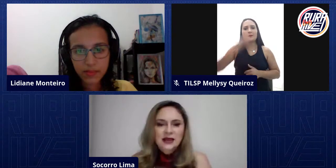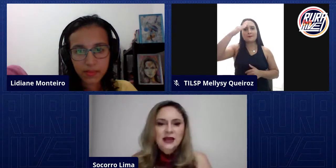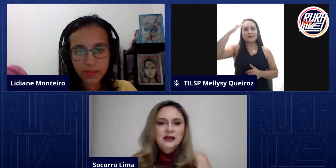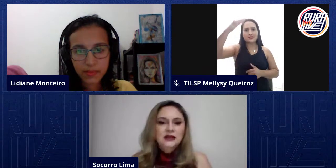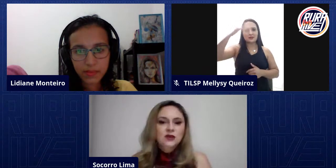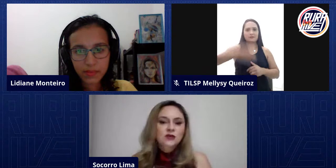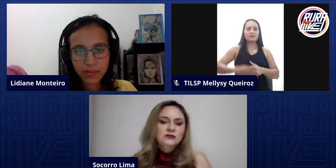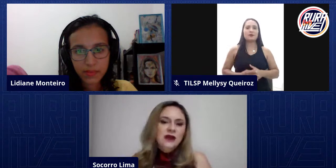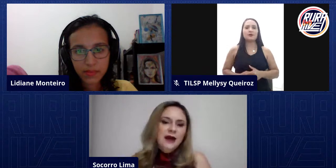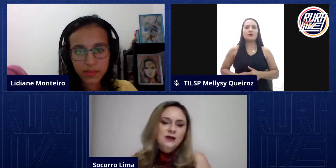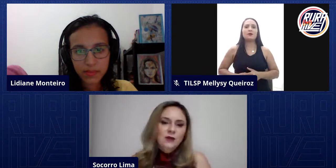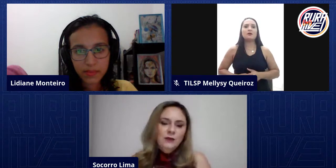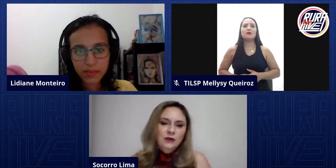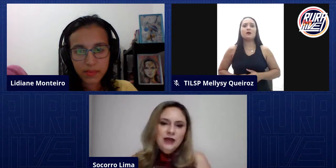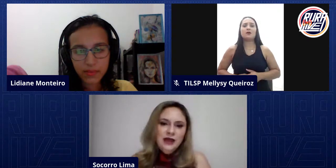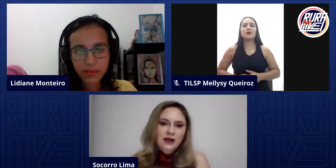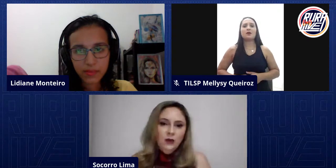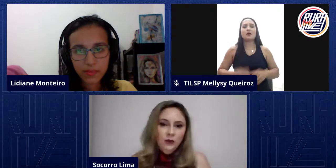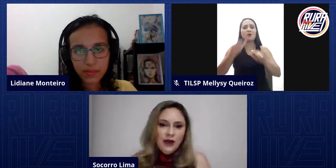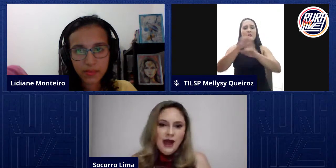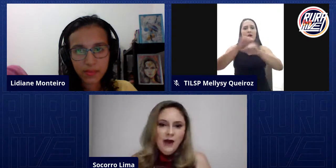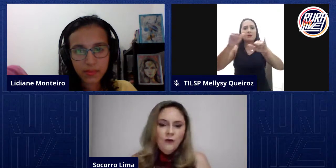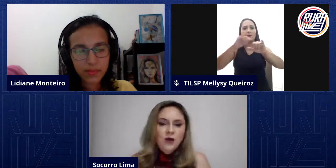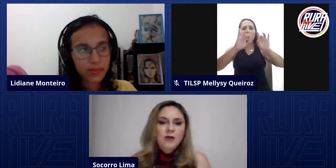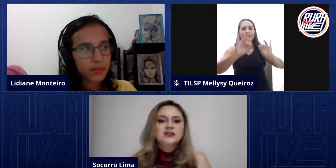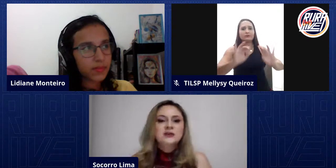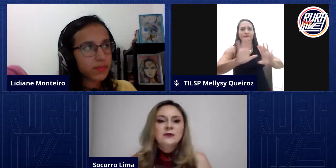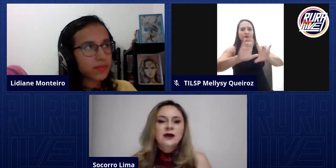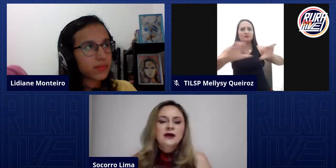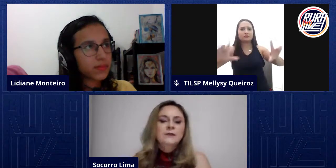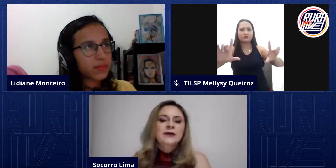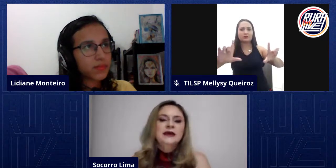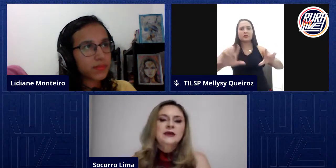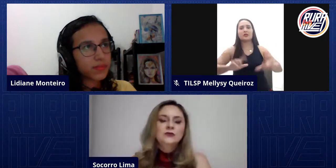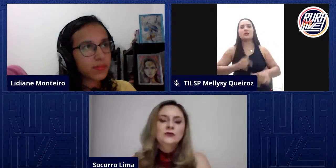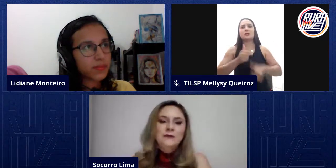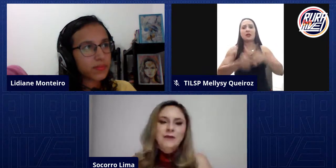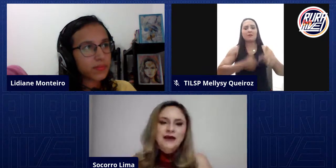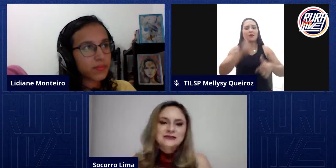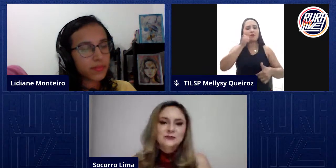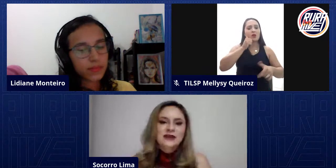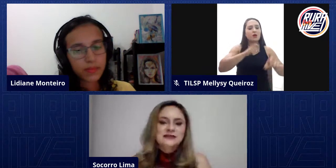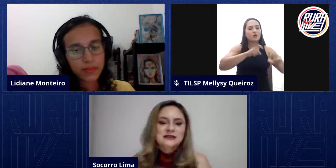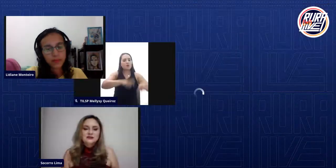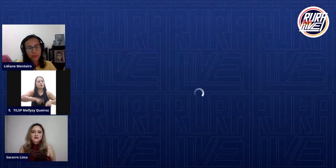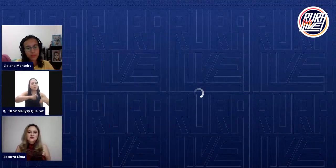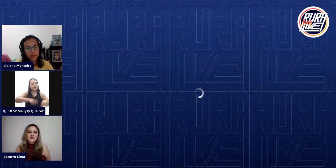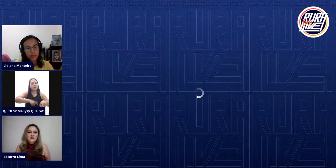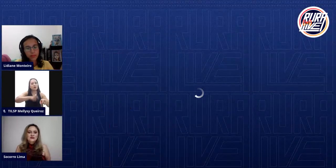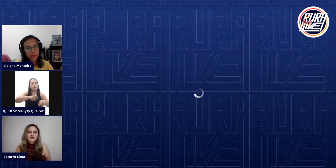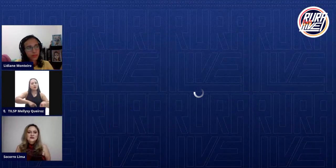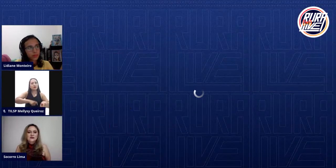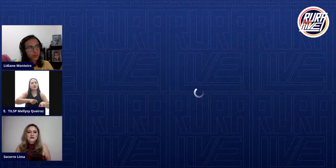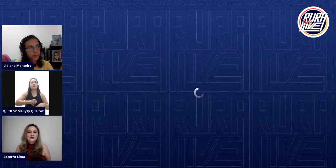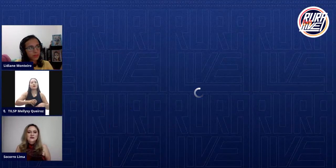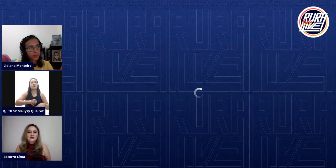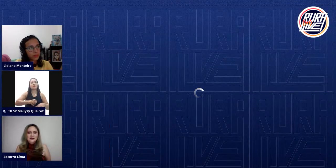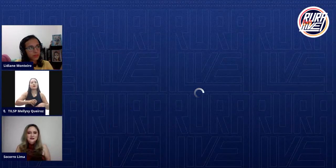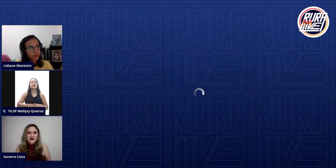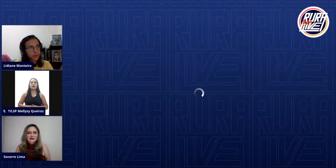partir de todo um trabalho com a mulher rural, mas também é uma campanha que ultrapassa, porque essa discussão, a discussão